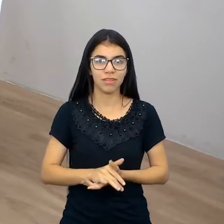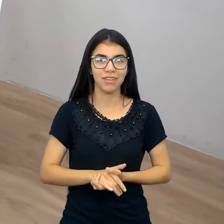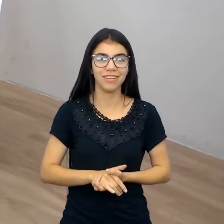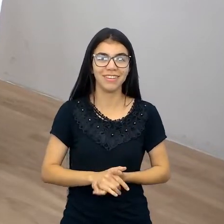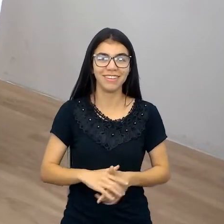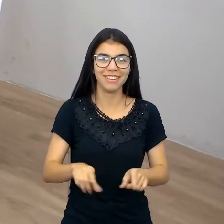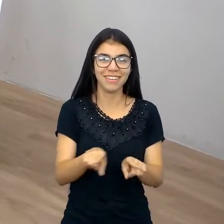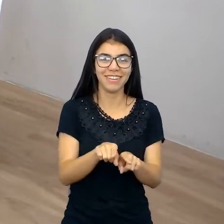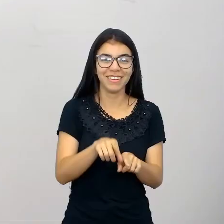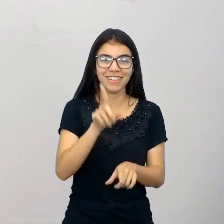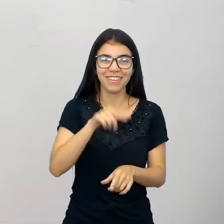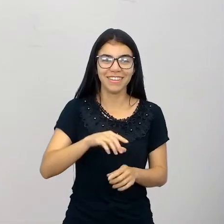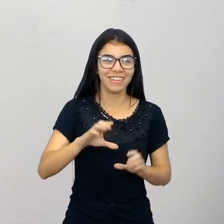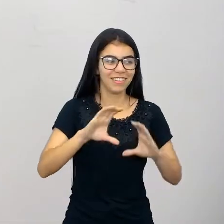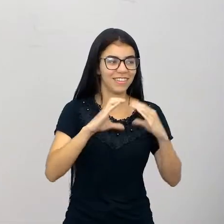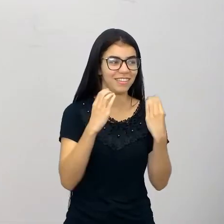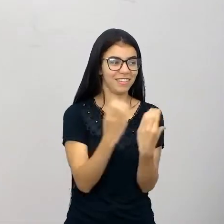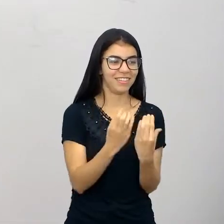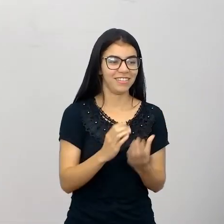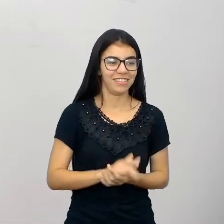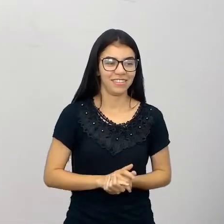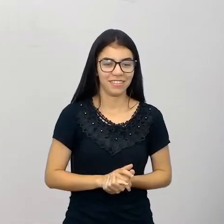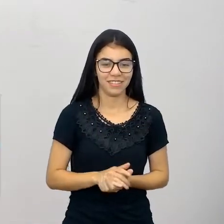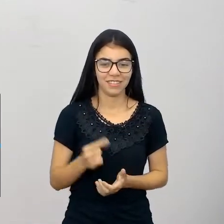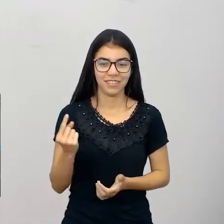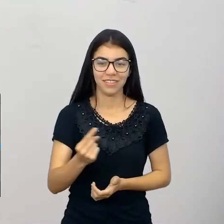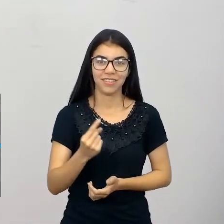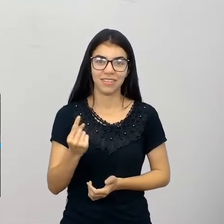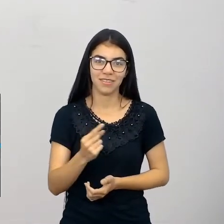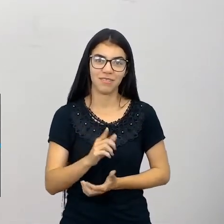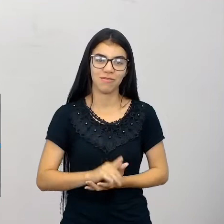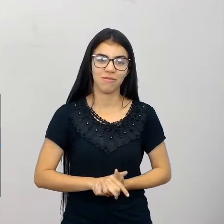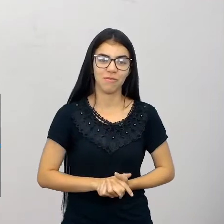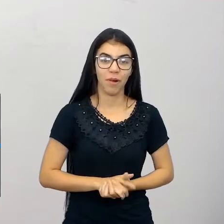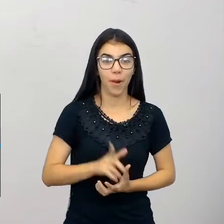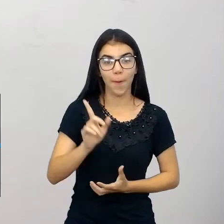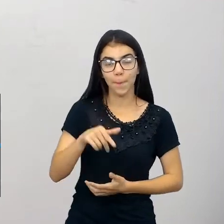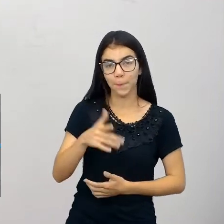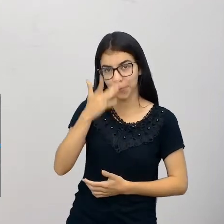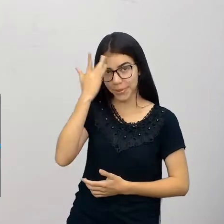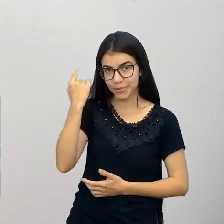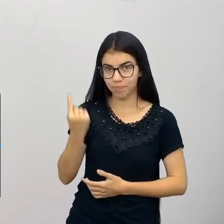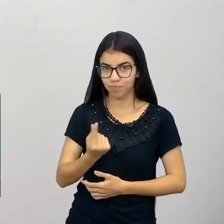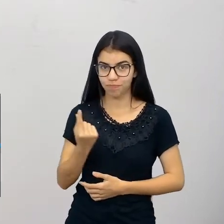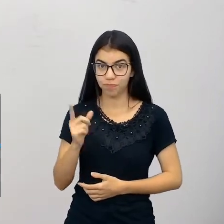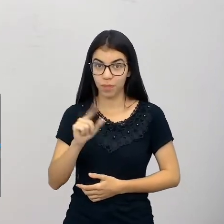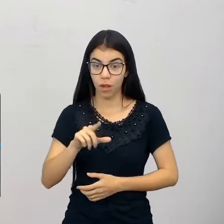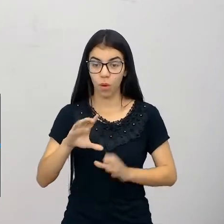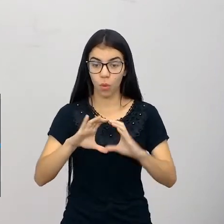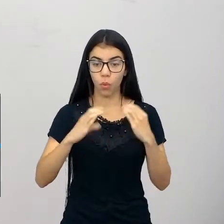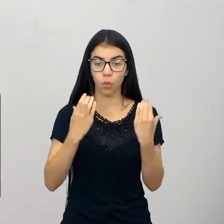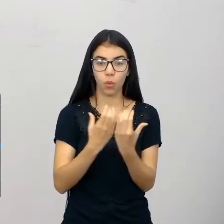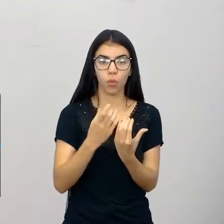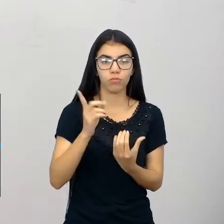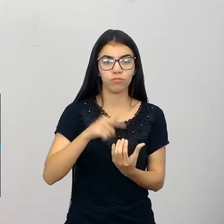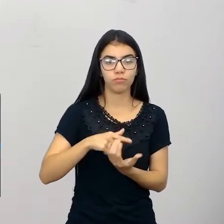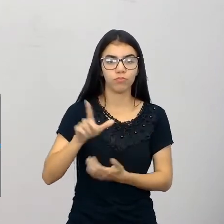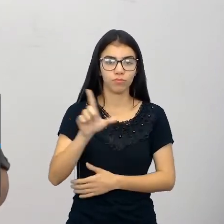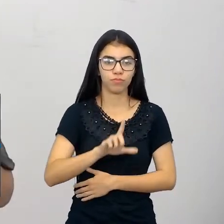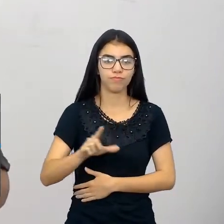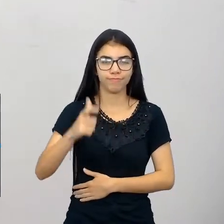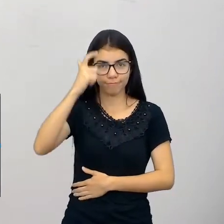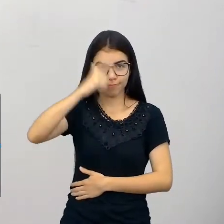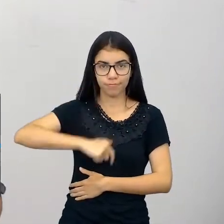E, ó, eu falo do clube porque nós não estamos sozinhos. Quem fala de um clube, não existe um clube de uma pessoa só, né? Então, num clube, claro, estou eu, a